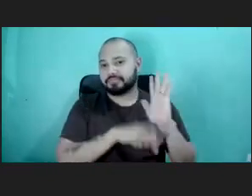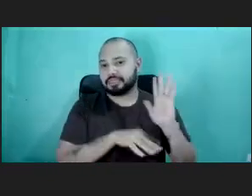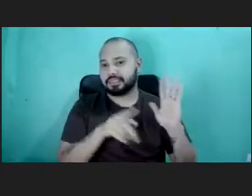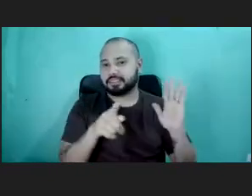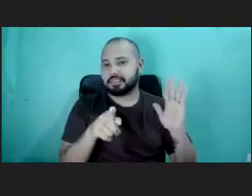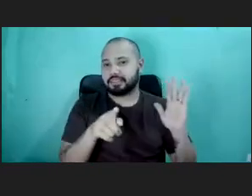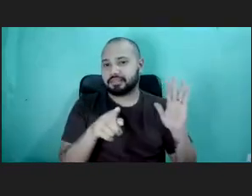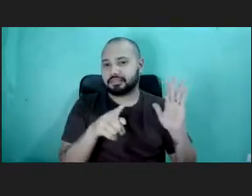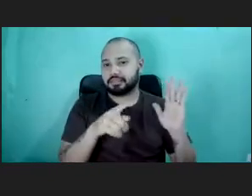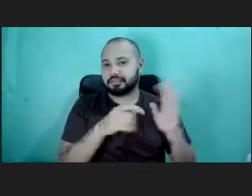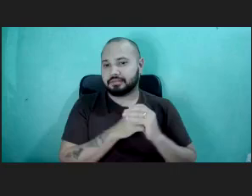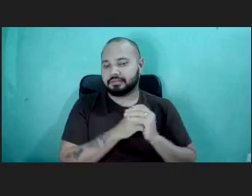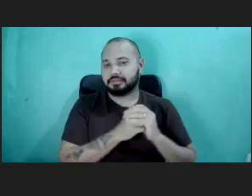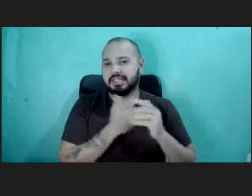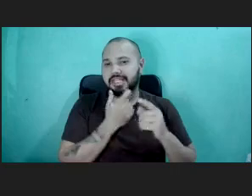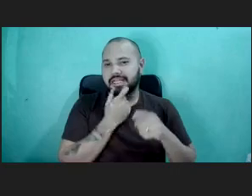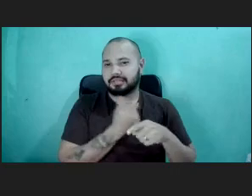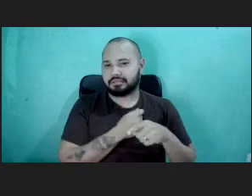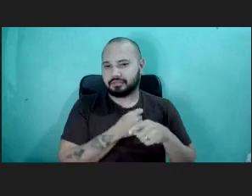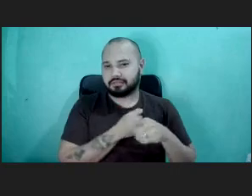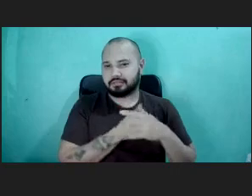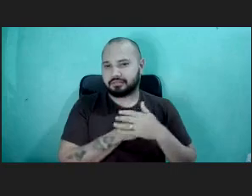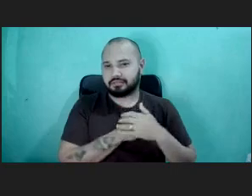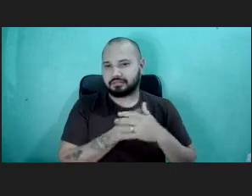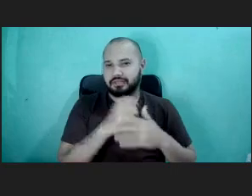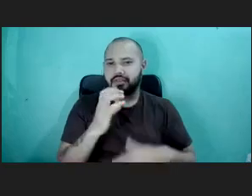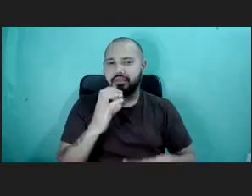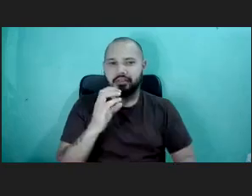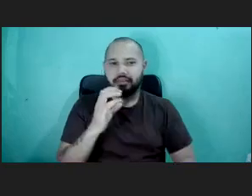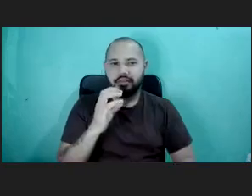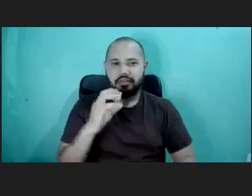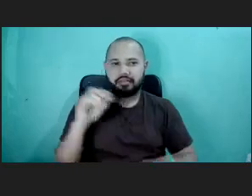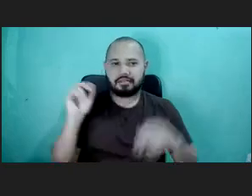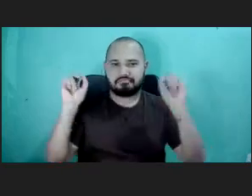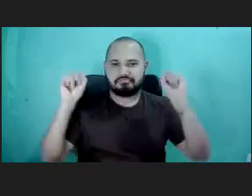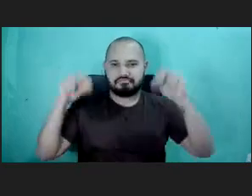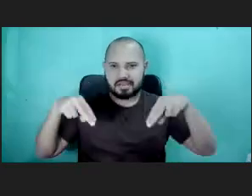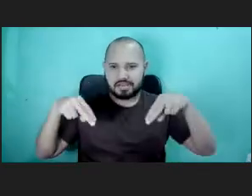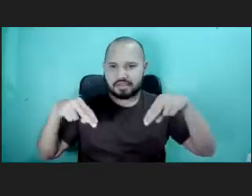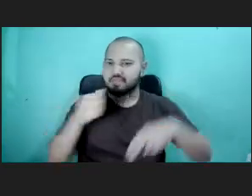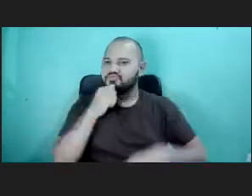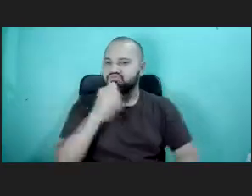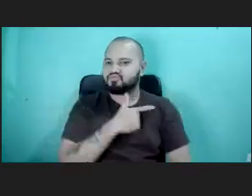punks creeps não estão mortos, né? Que é muito nesse sentido de pensar